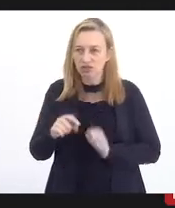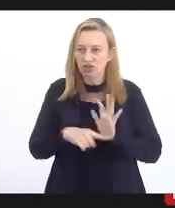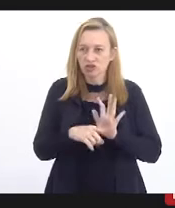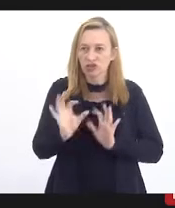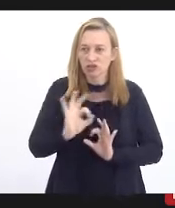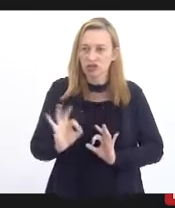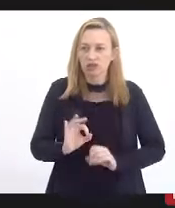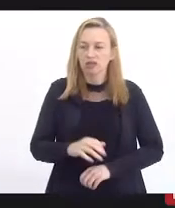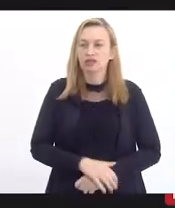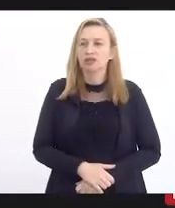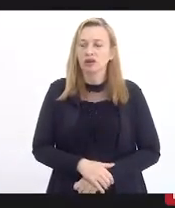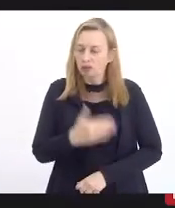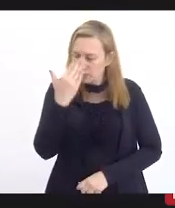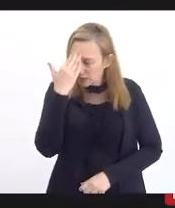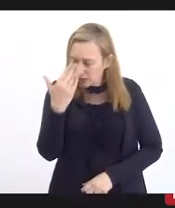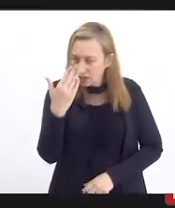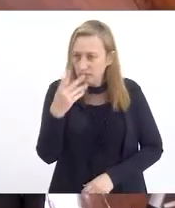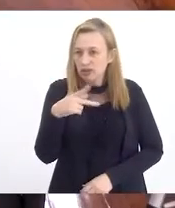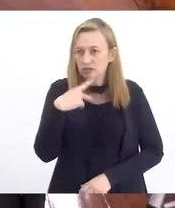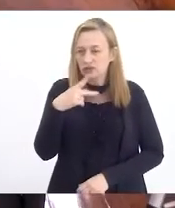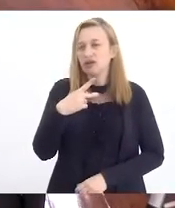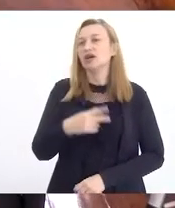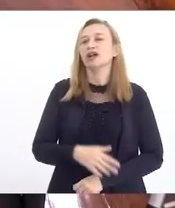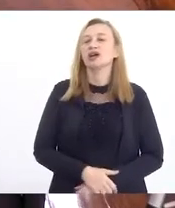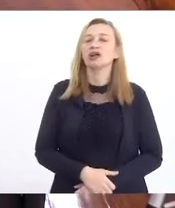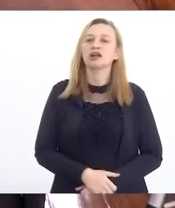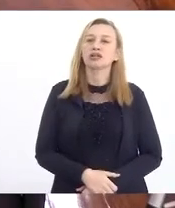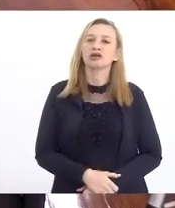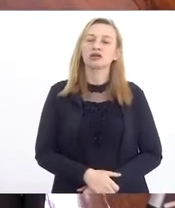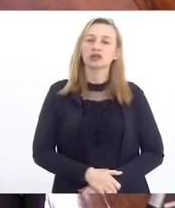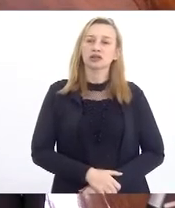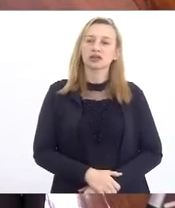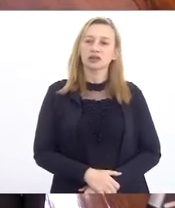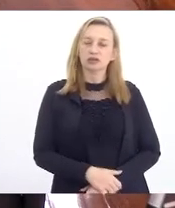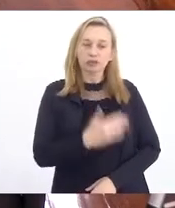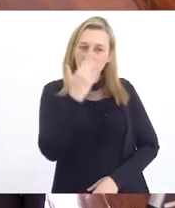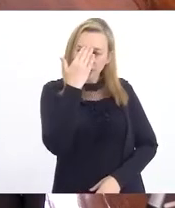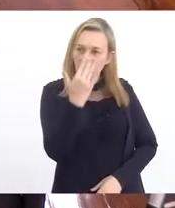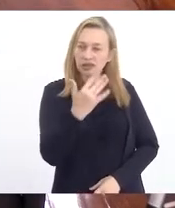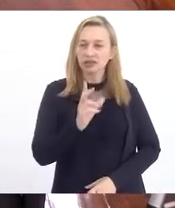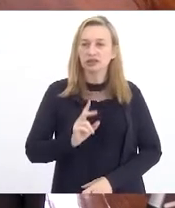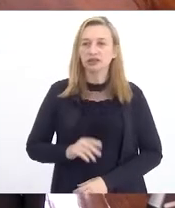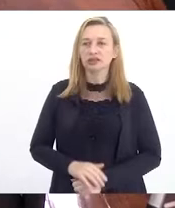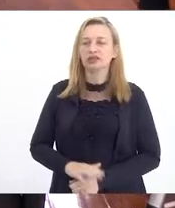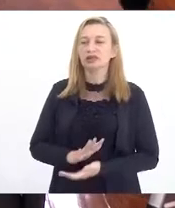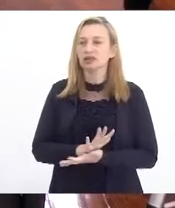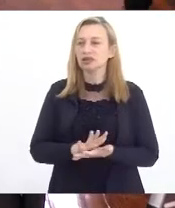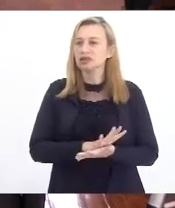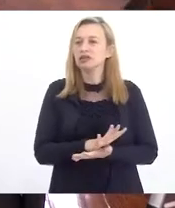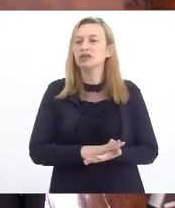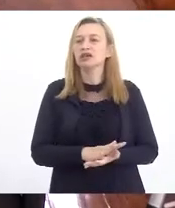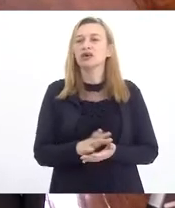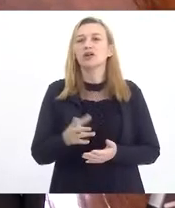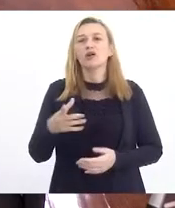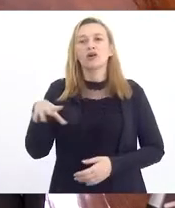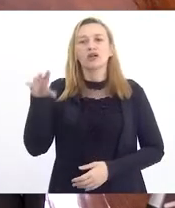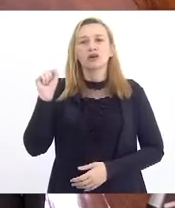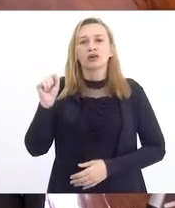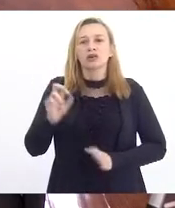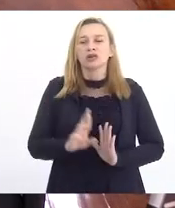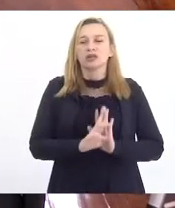Obrigado pela sua participação. Pela sua explicação, eu vou dar continuidade aqui, ouvindo o representante da SEDAI.